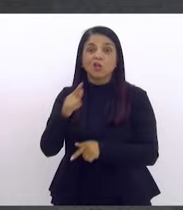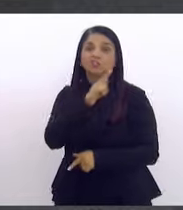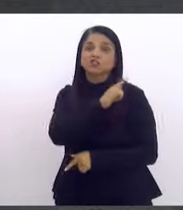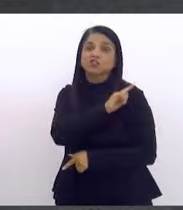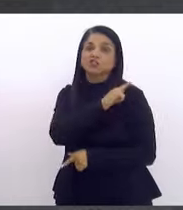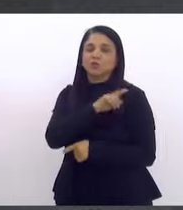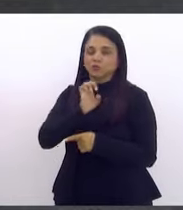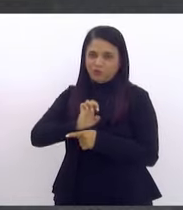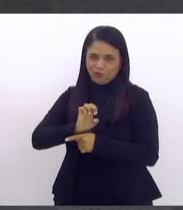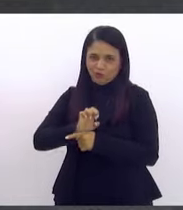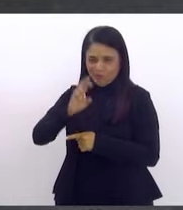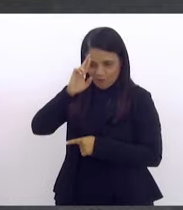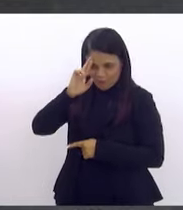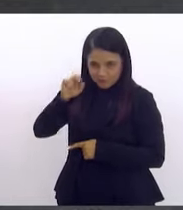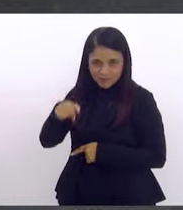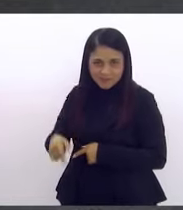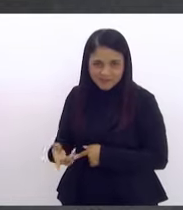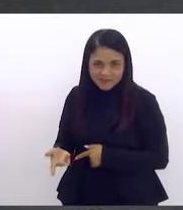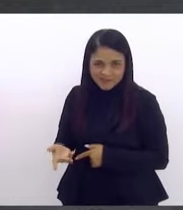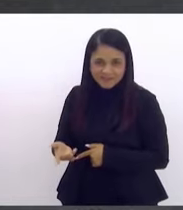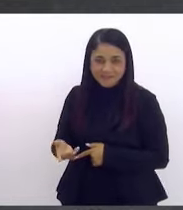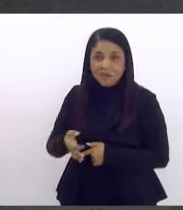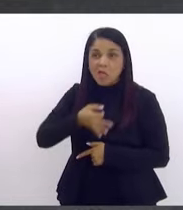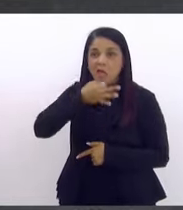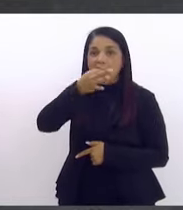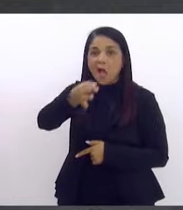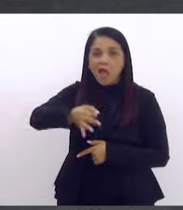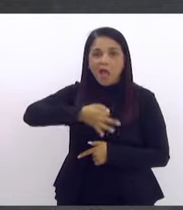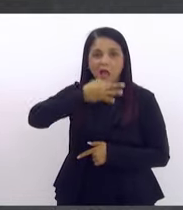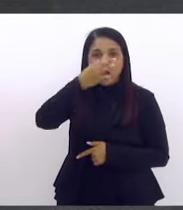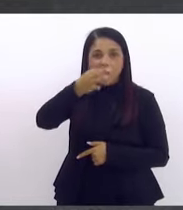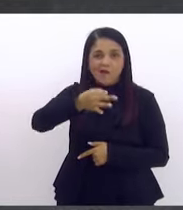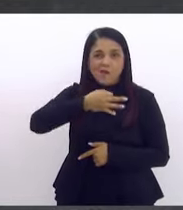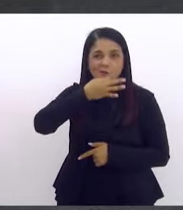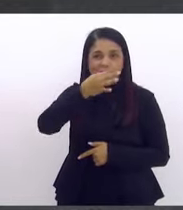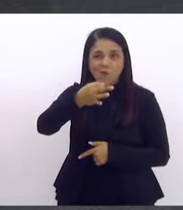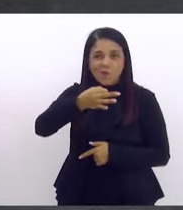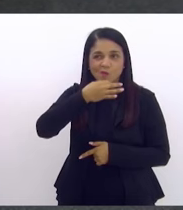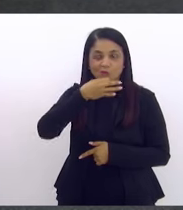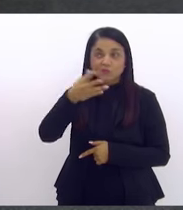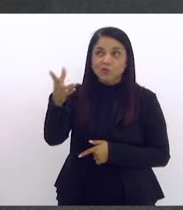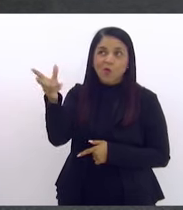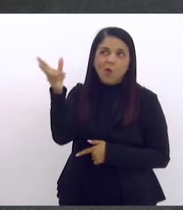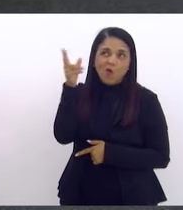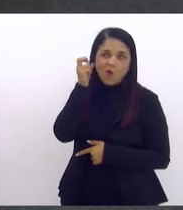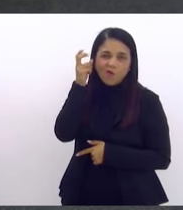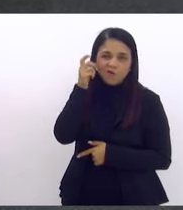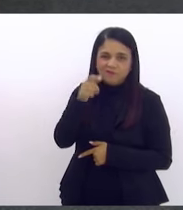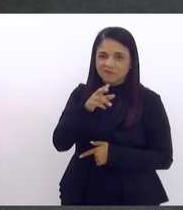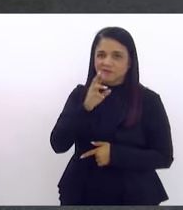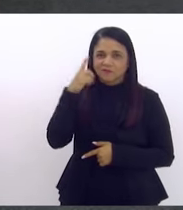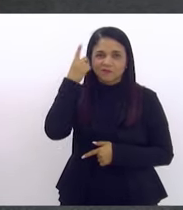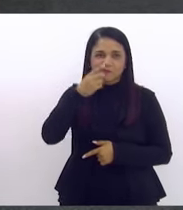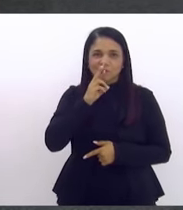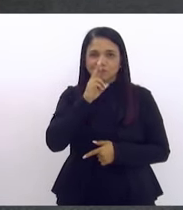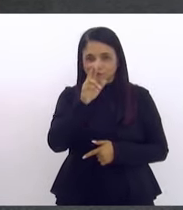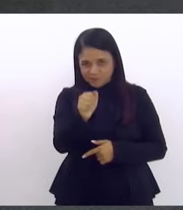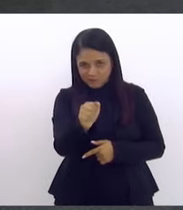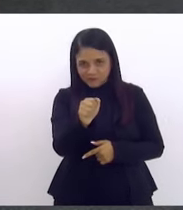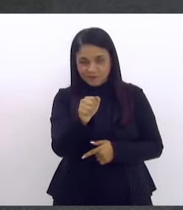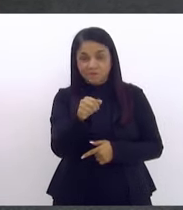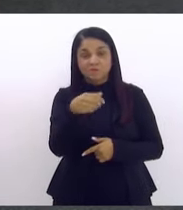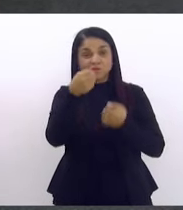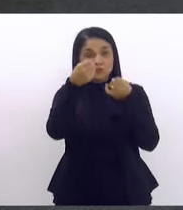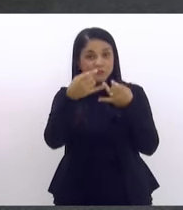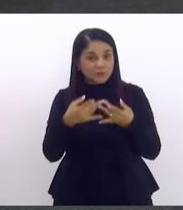do Estado. E os argumentos principais, pelo menos que eu ouvi, que o deputado Amorim falou,